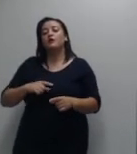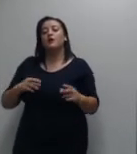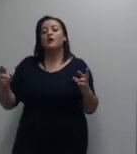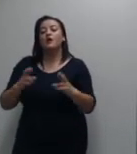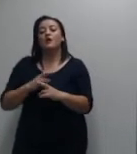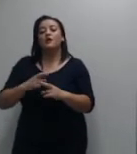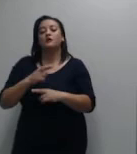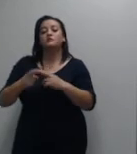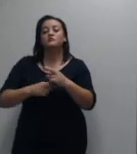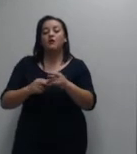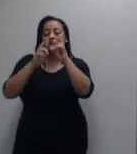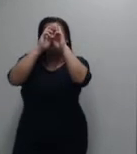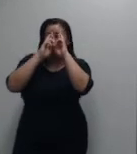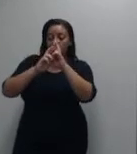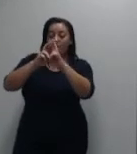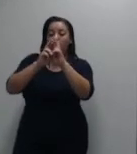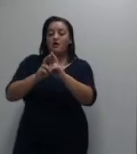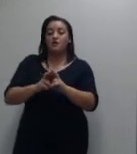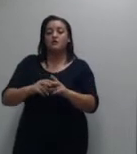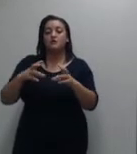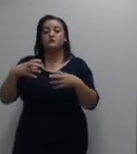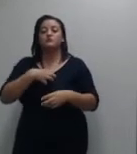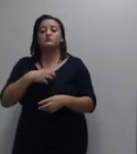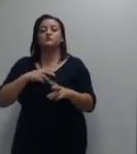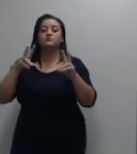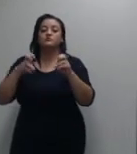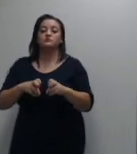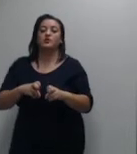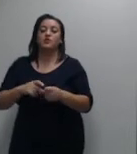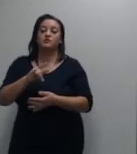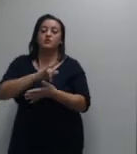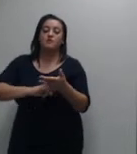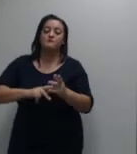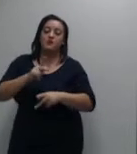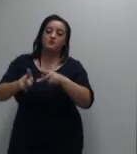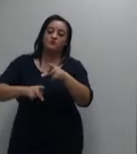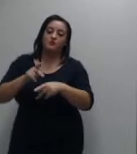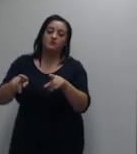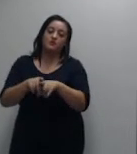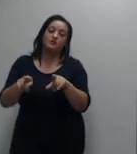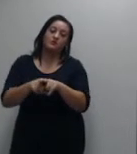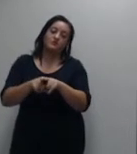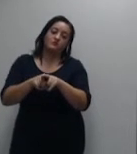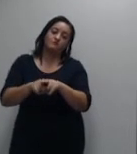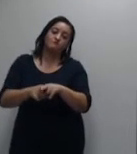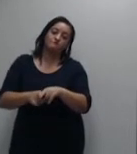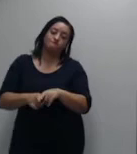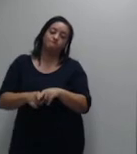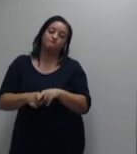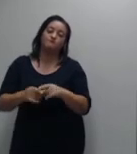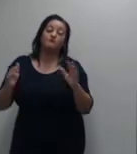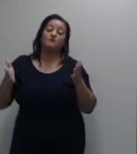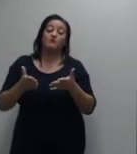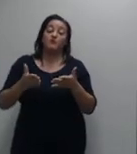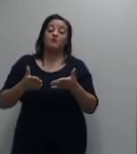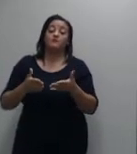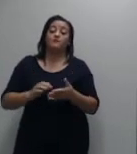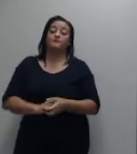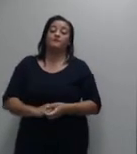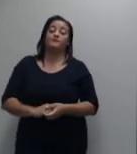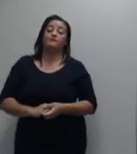respeito ao conteúdo da certidão pública expedido a qual a